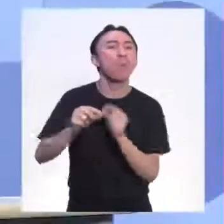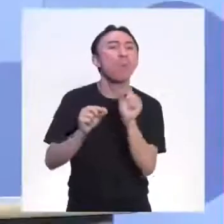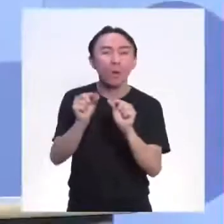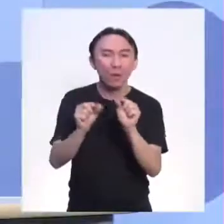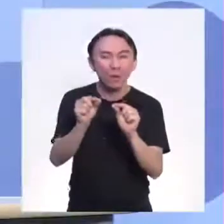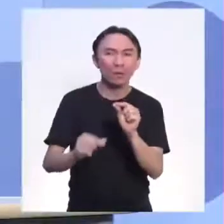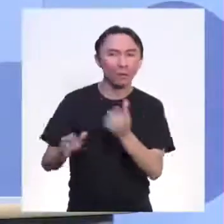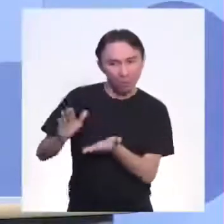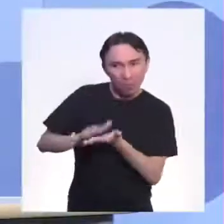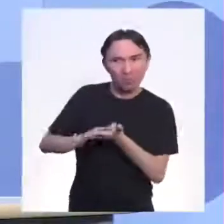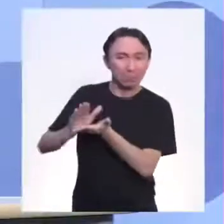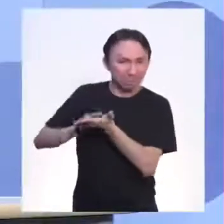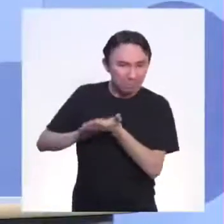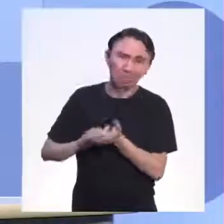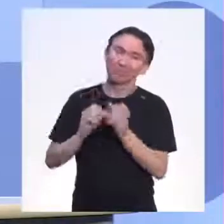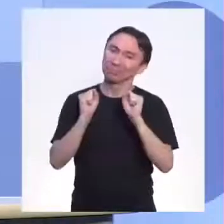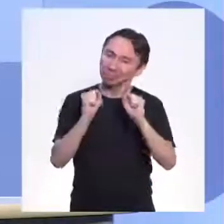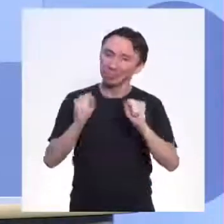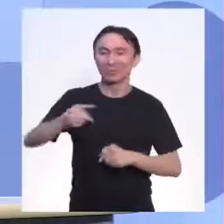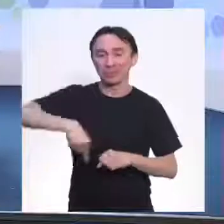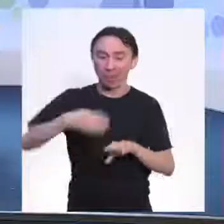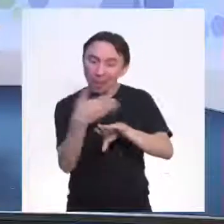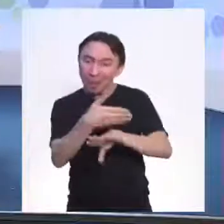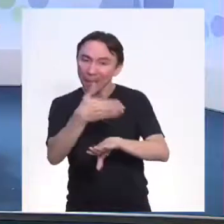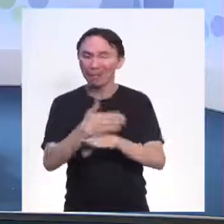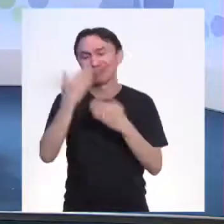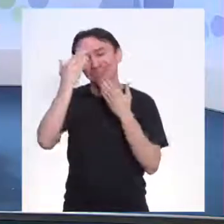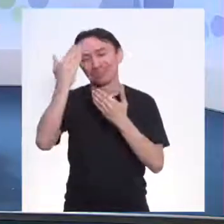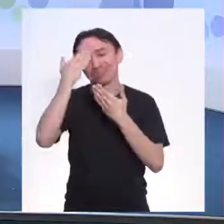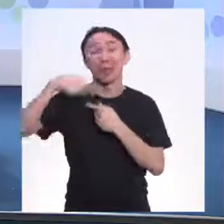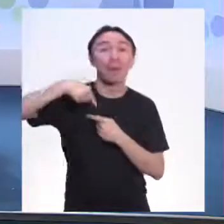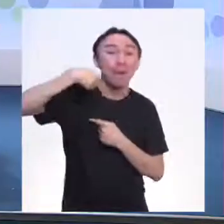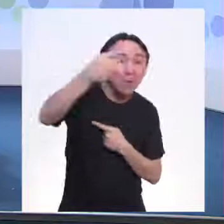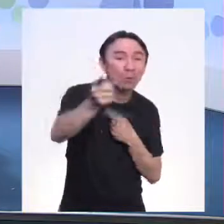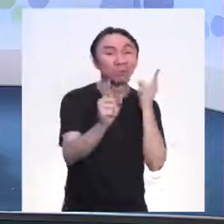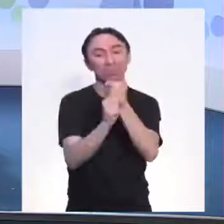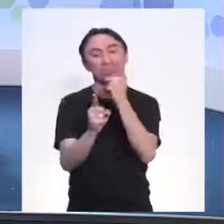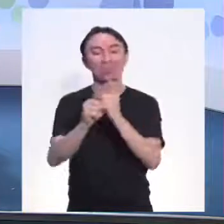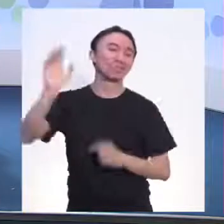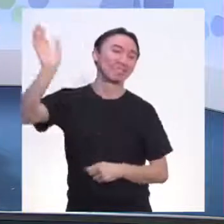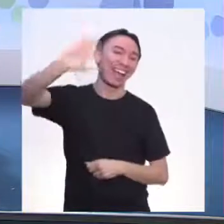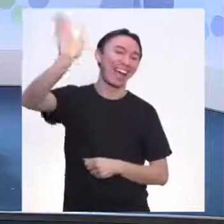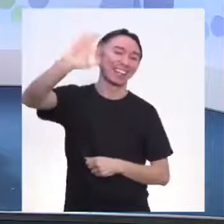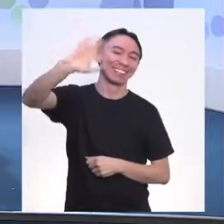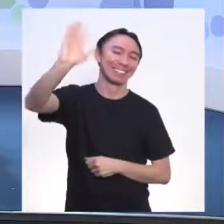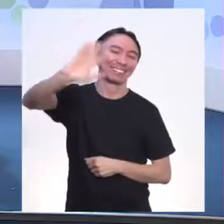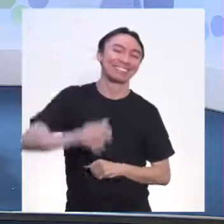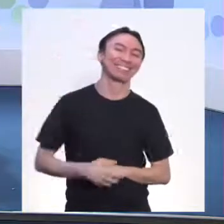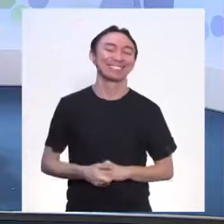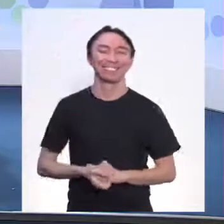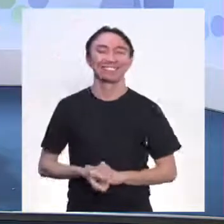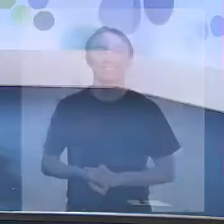elogio. Então, participem lá da avaliação. Obrigada e até uma próxima aula. Tchau, tchau, pessoal.